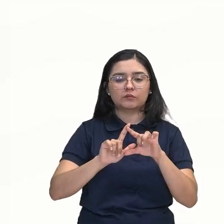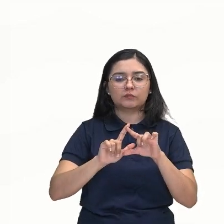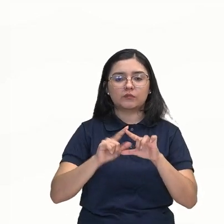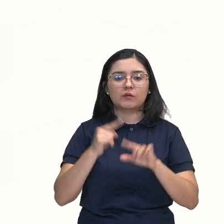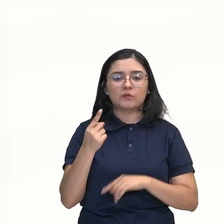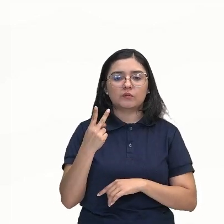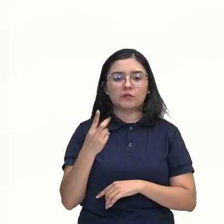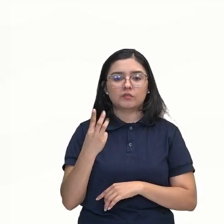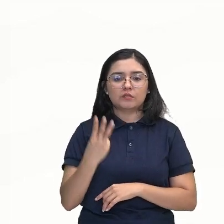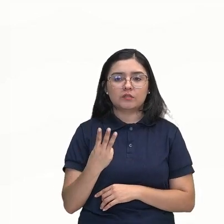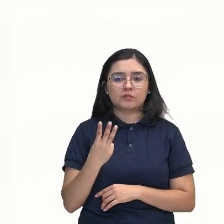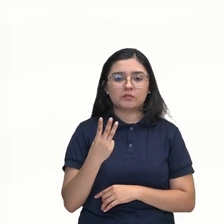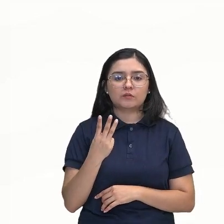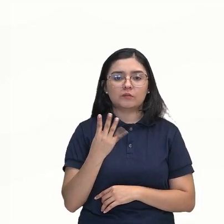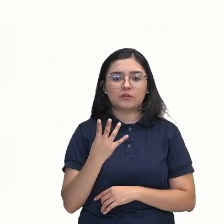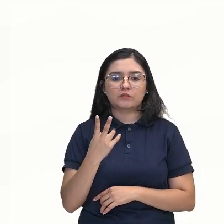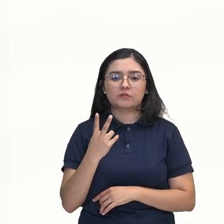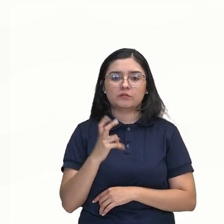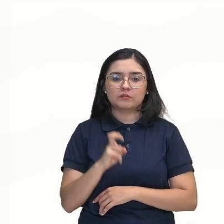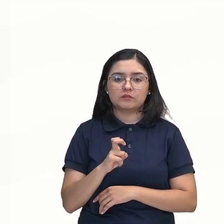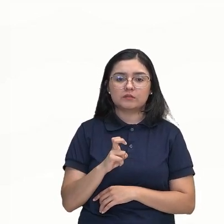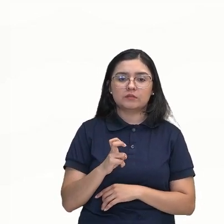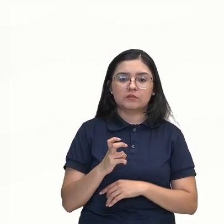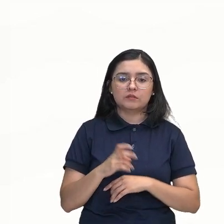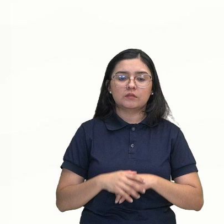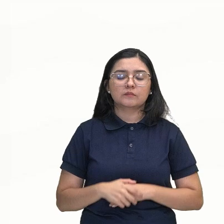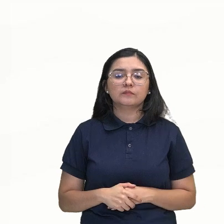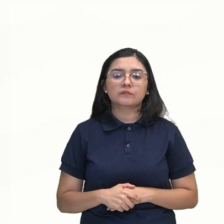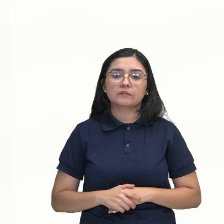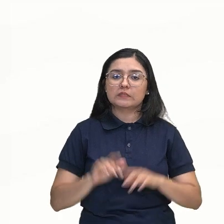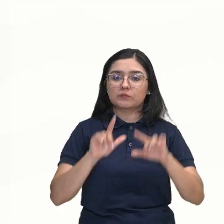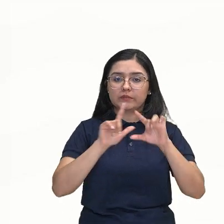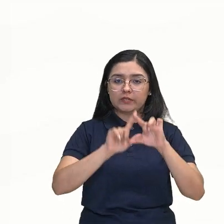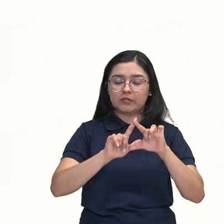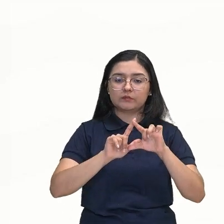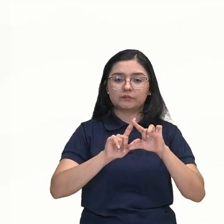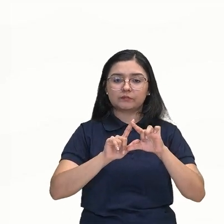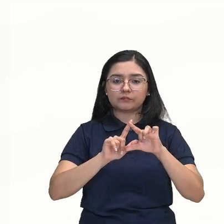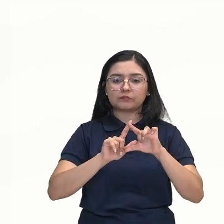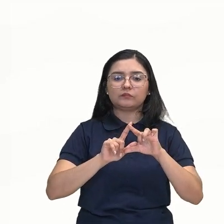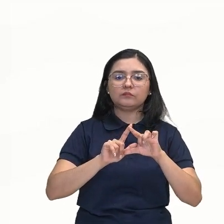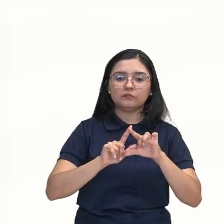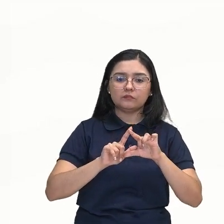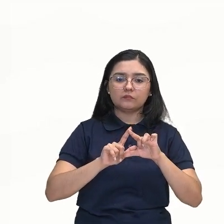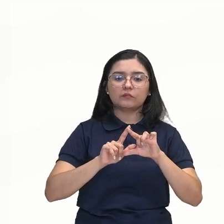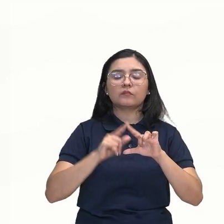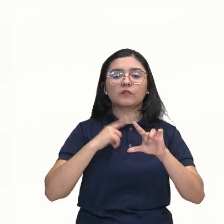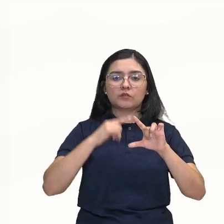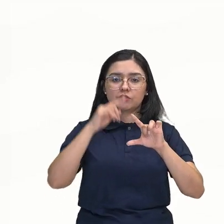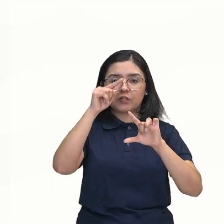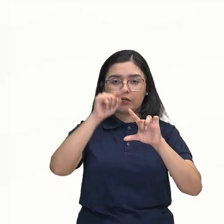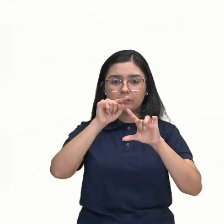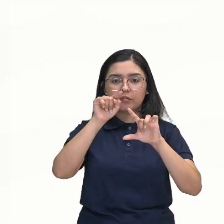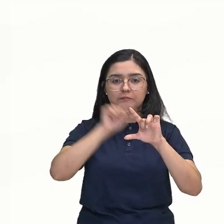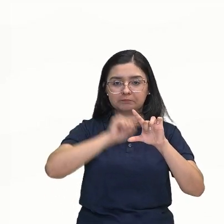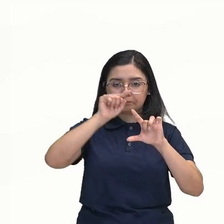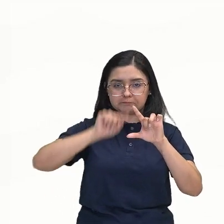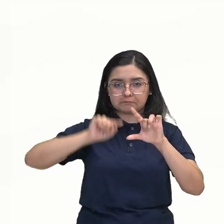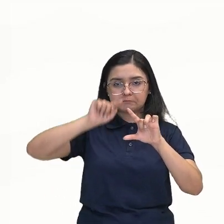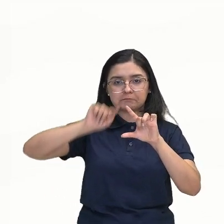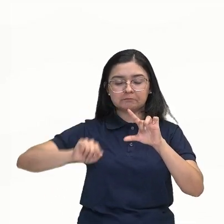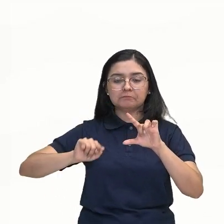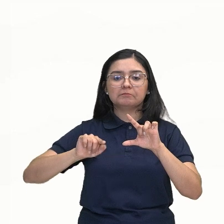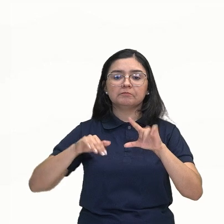2, 3, 4, 5 triângulos, traçando aqui as nossas diagonais.